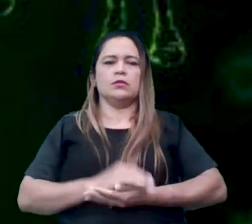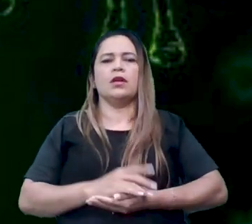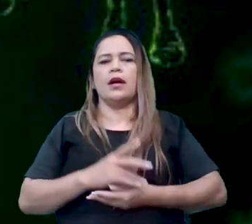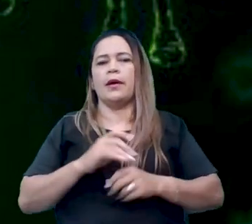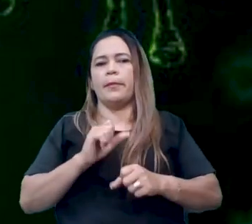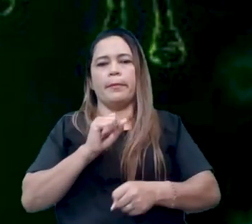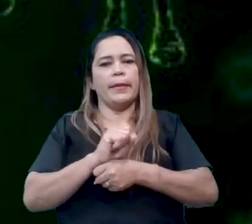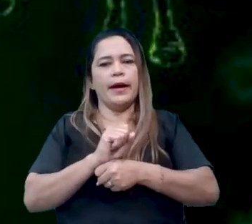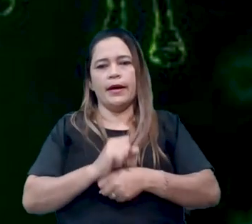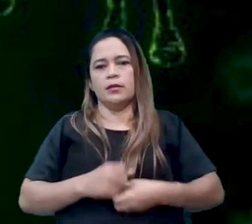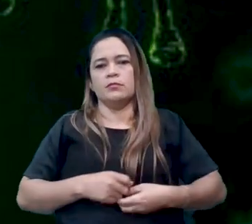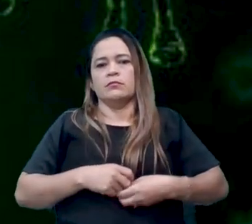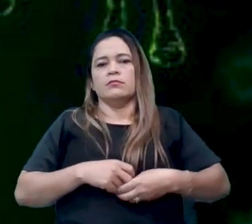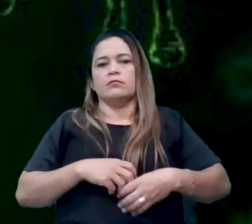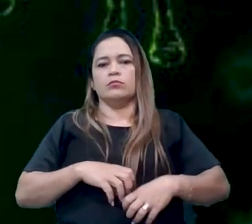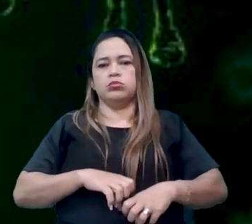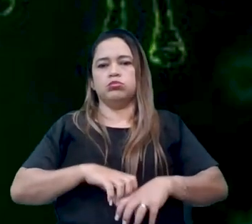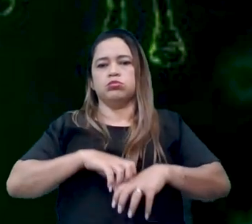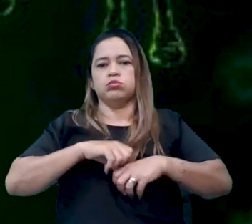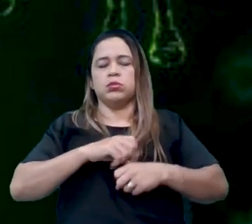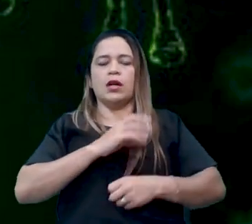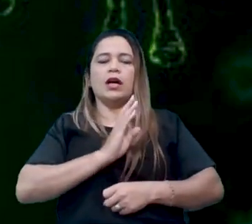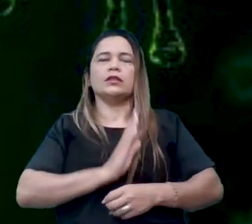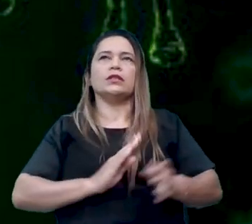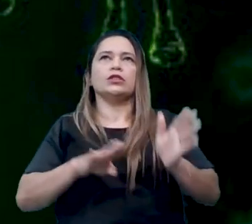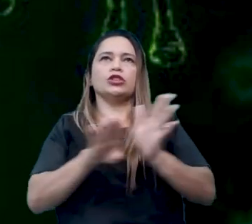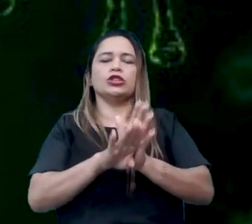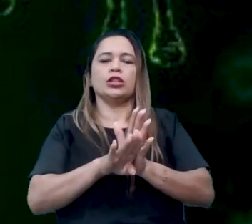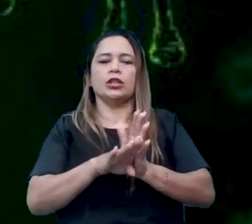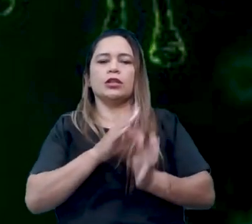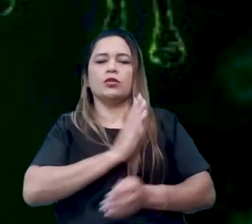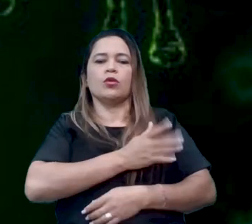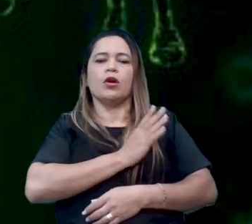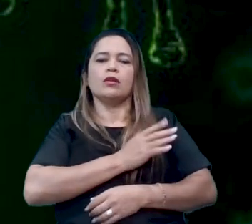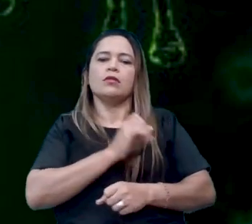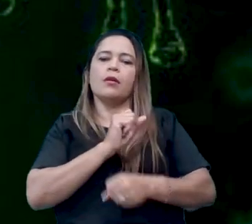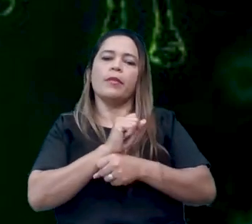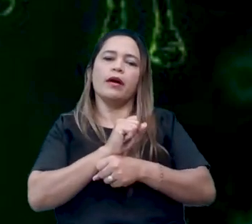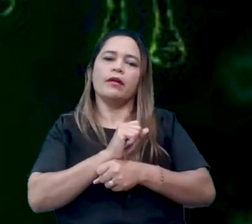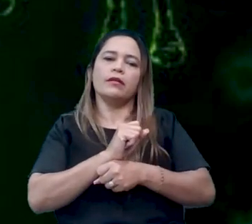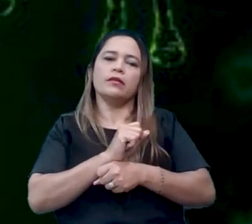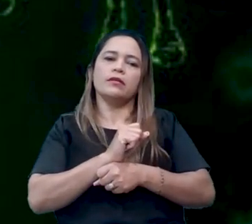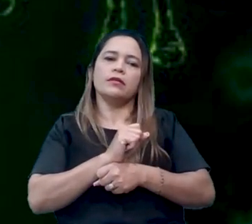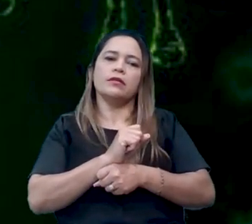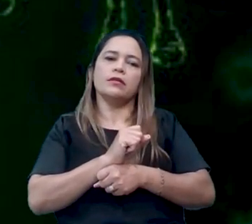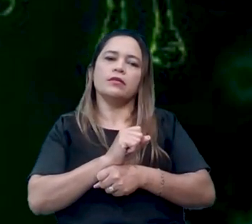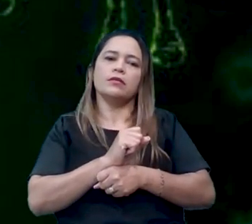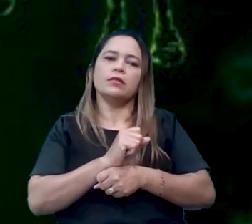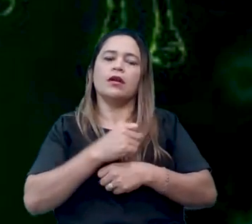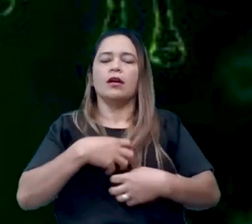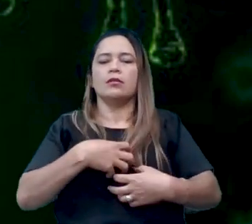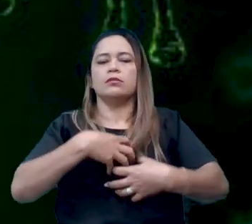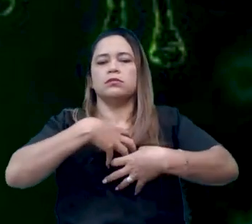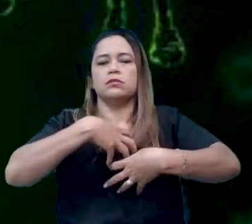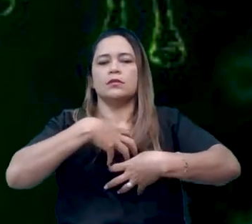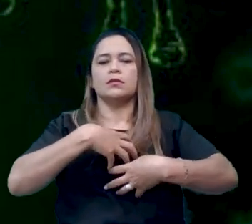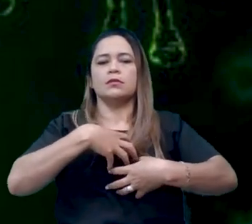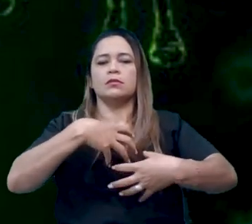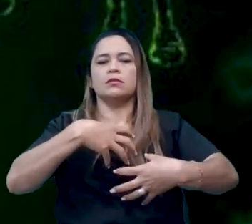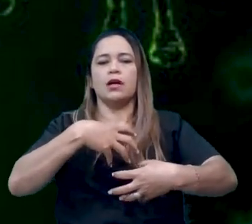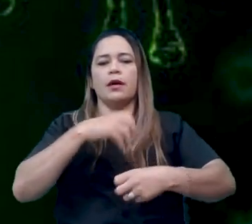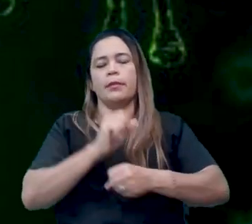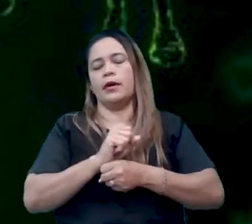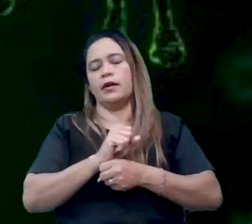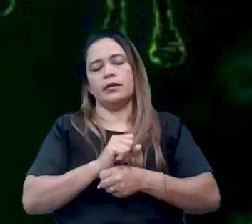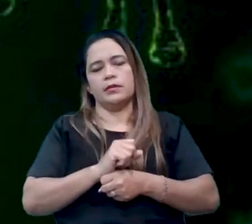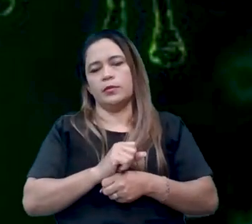paralisa o diafragma. De repente chega no coração, paralisa o coração. E a pessoa desenvolvia então a parada cardiorrespiratória. Por